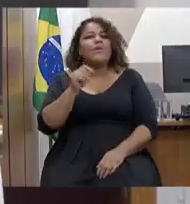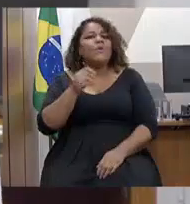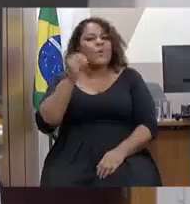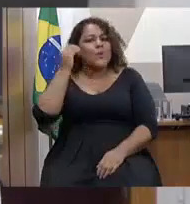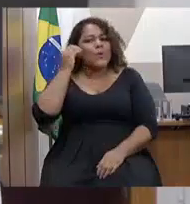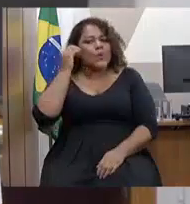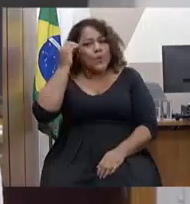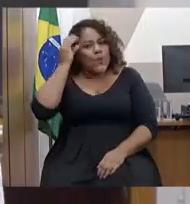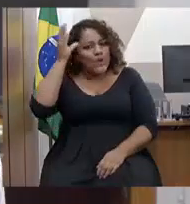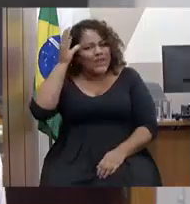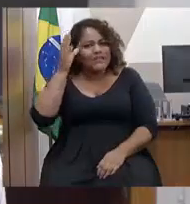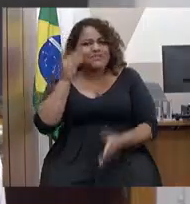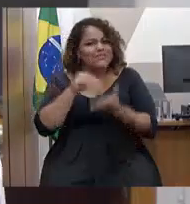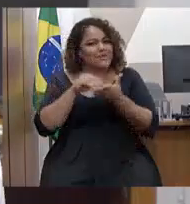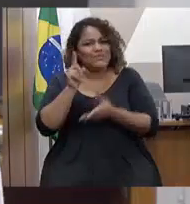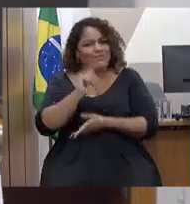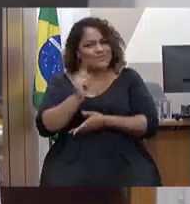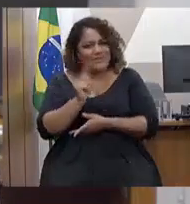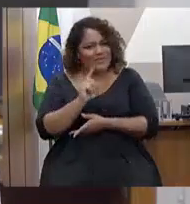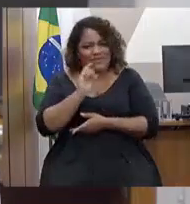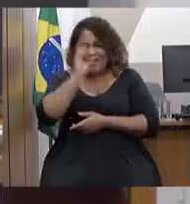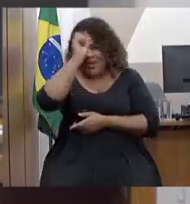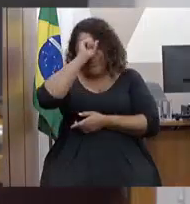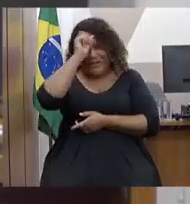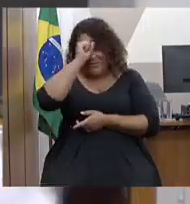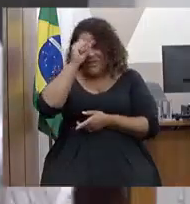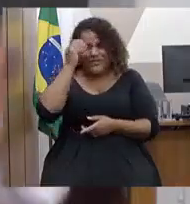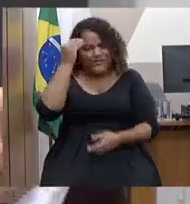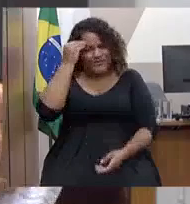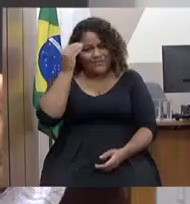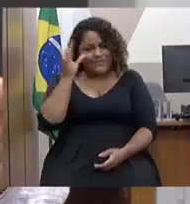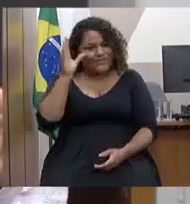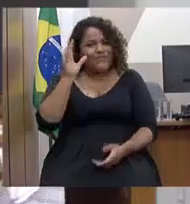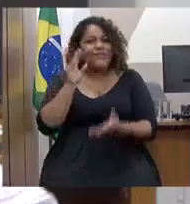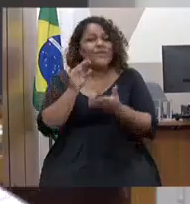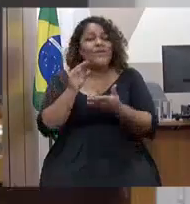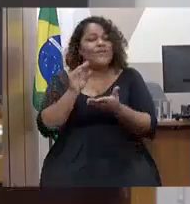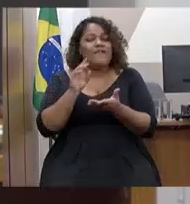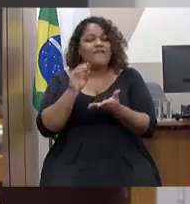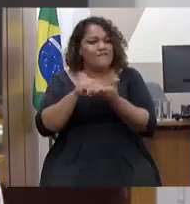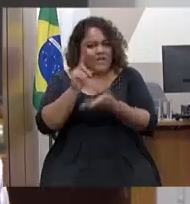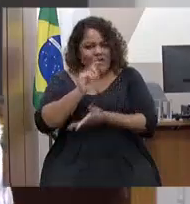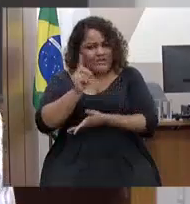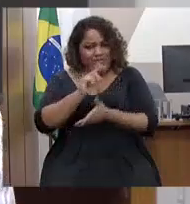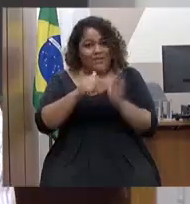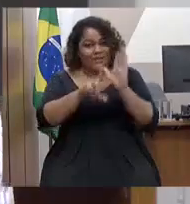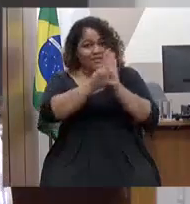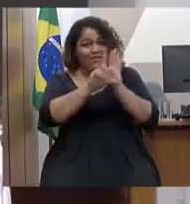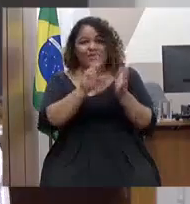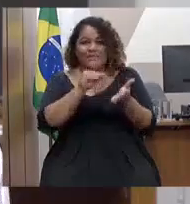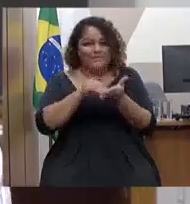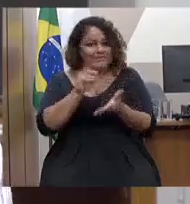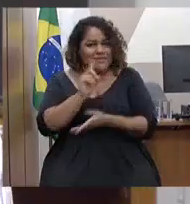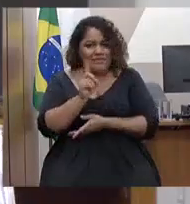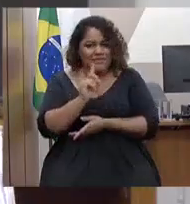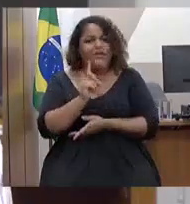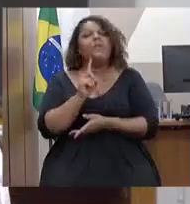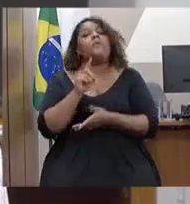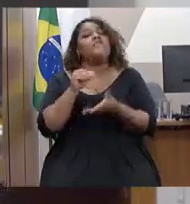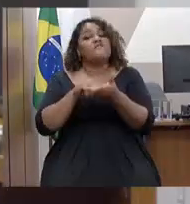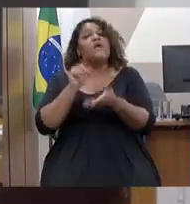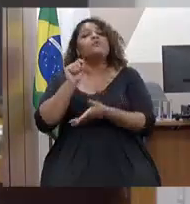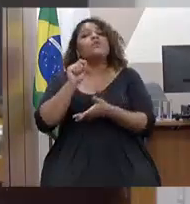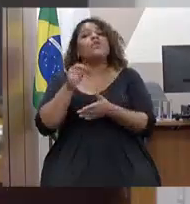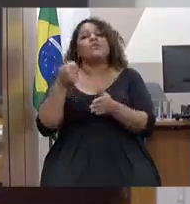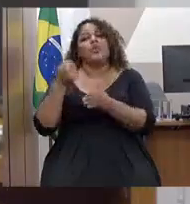não falta aprendizagem não falta legislação para mudar esse quadro que a gente está falando esse quadro é de é de luta mesmo